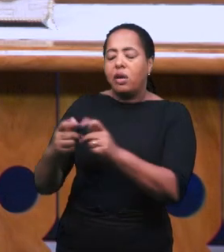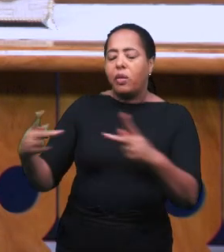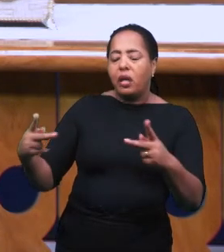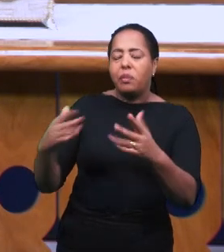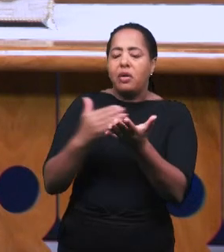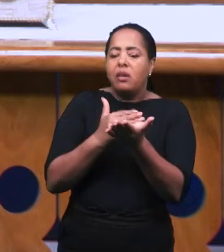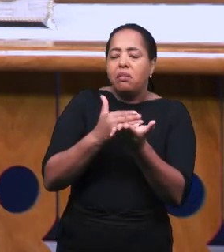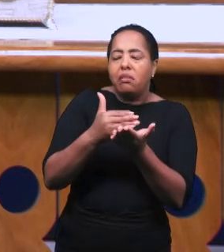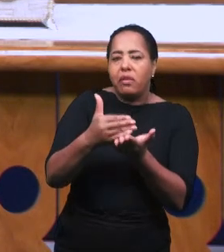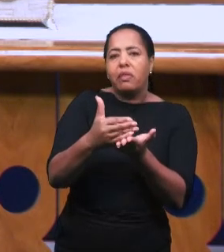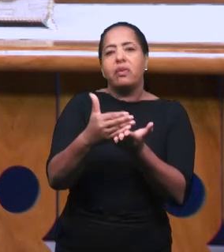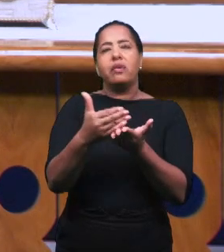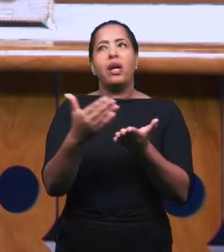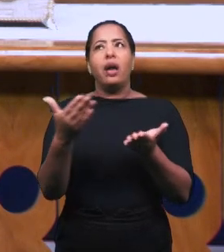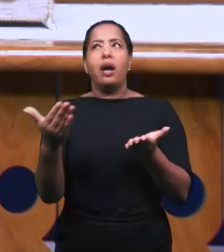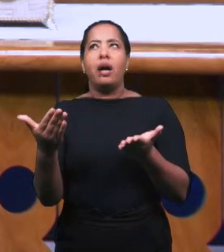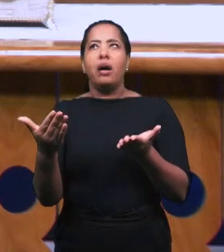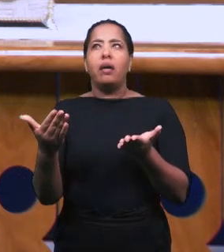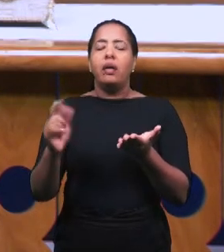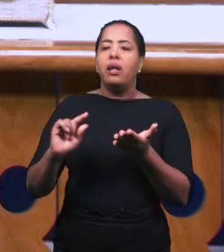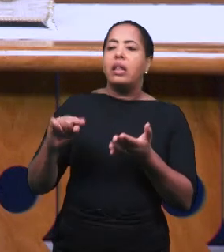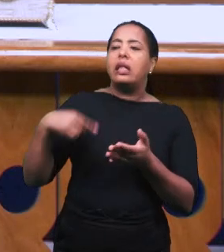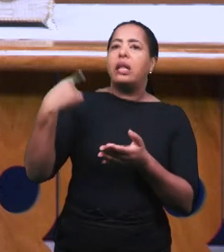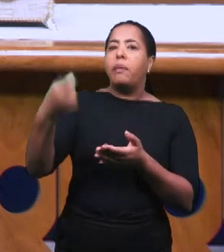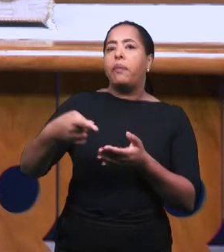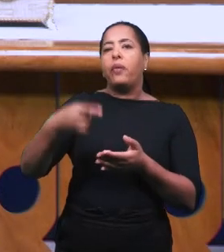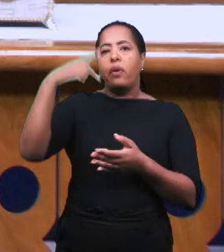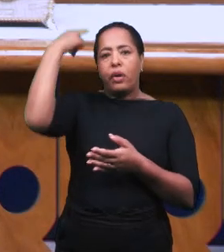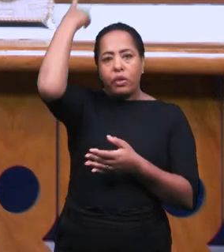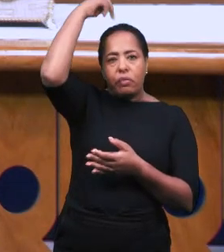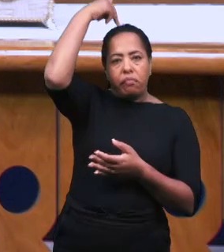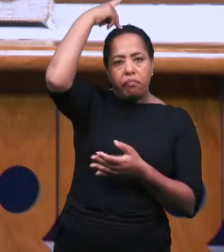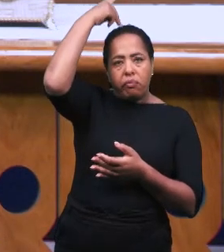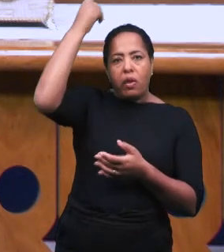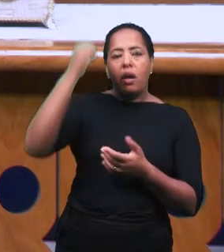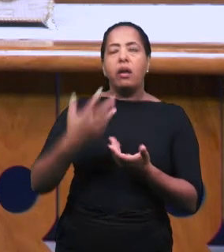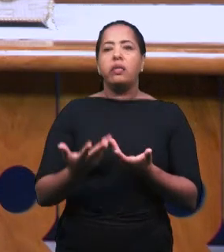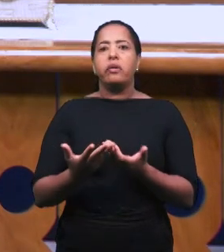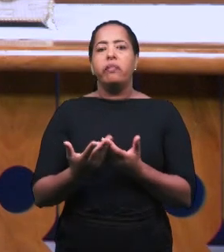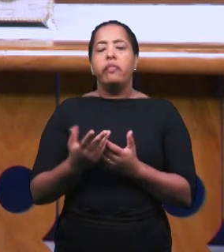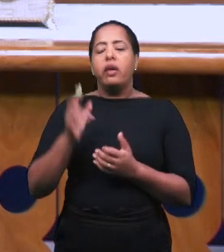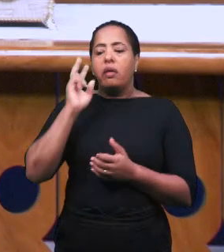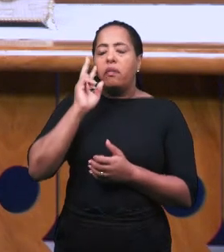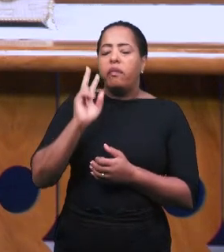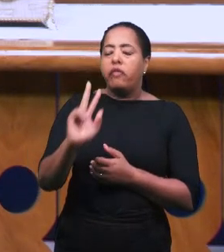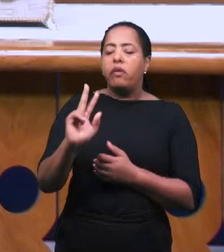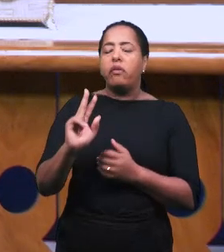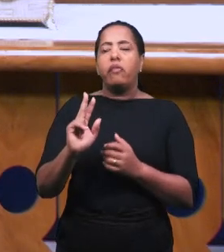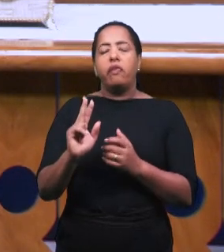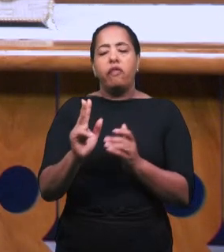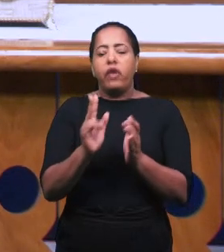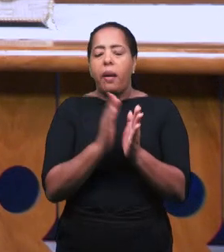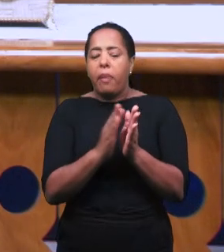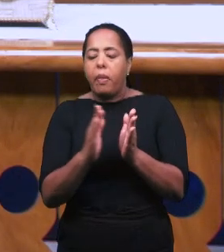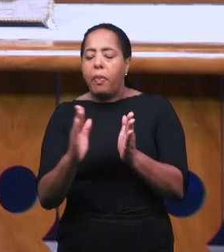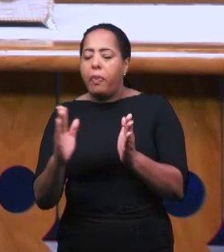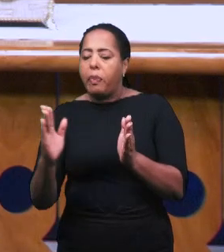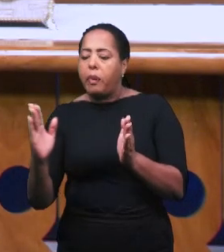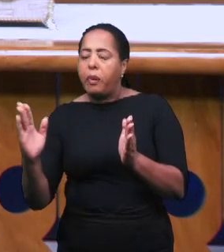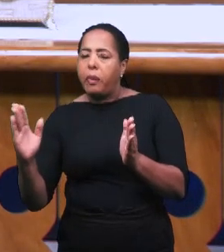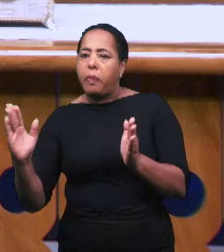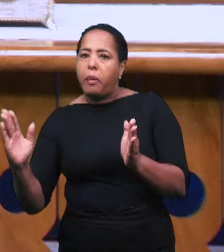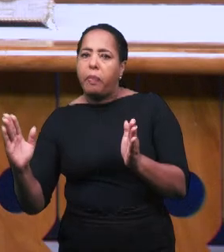né, logo após o Pentecostes. Aí nós vamos ver a história da igreja, o rumo que ela